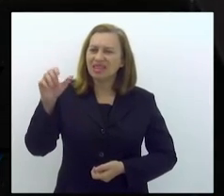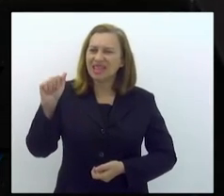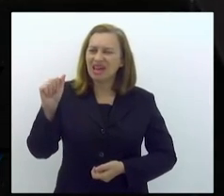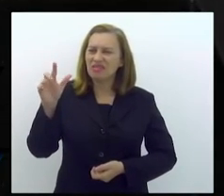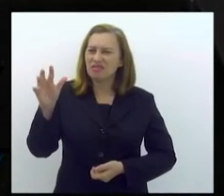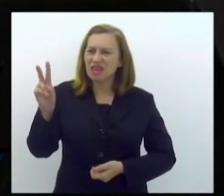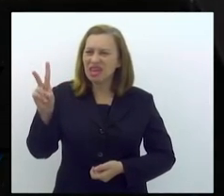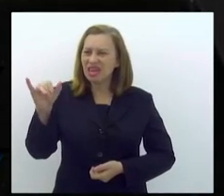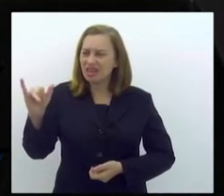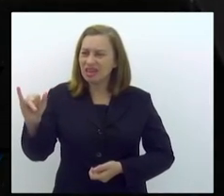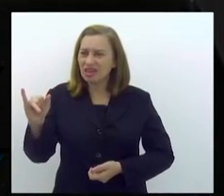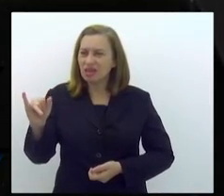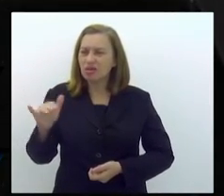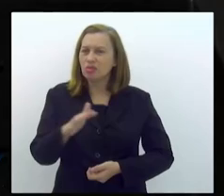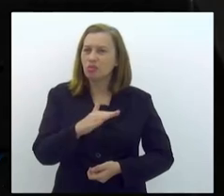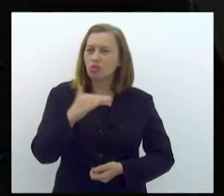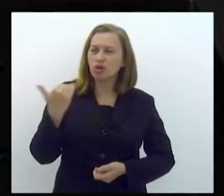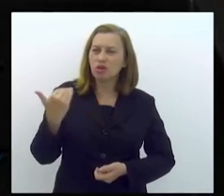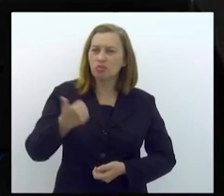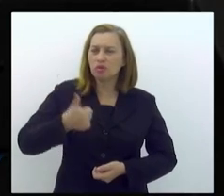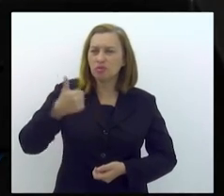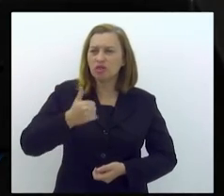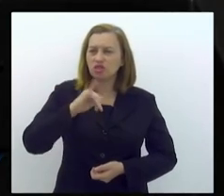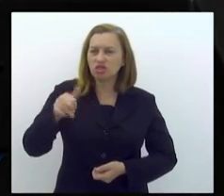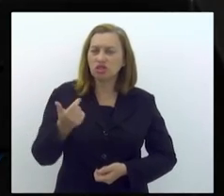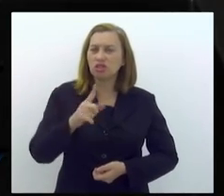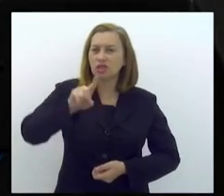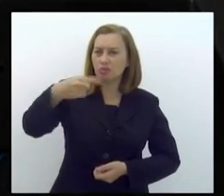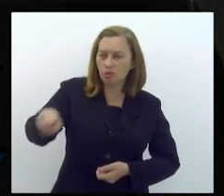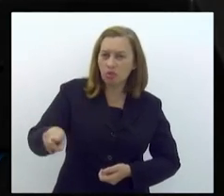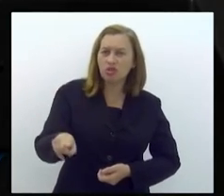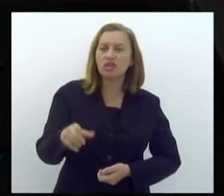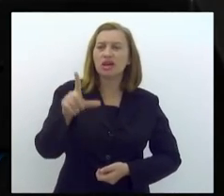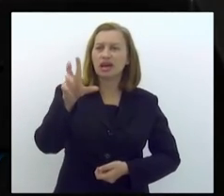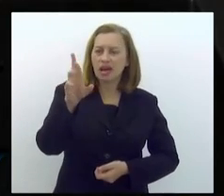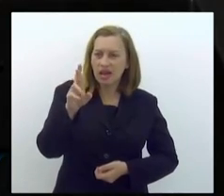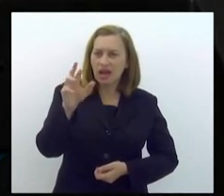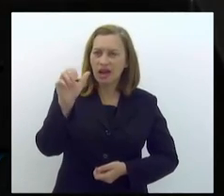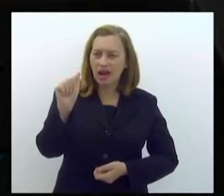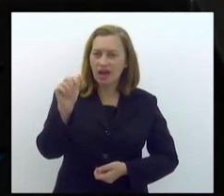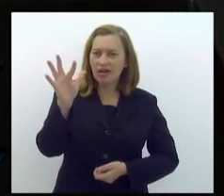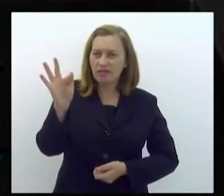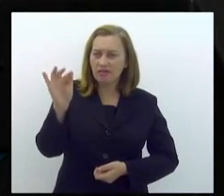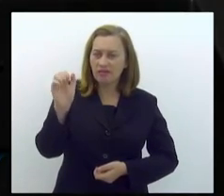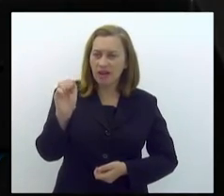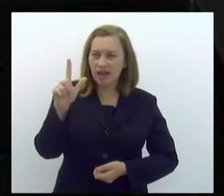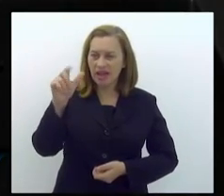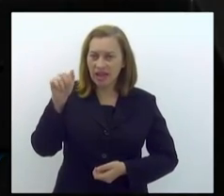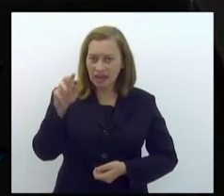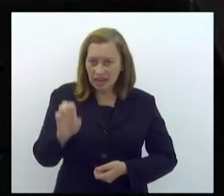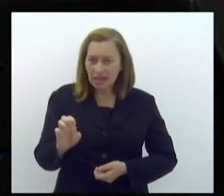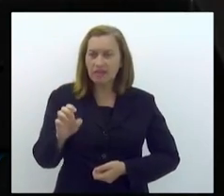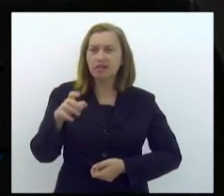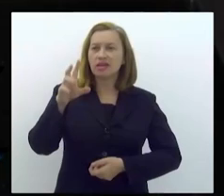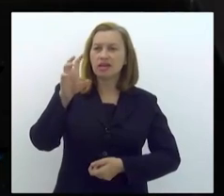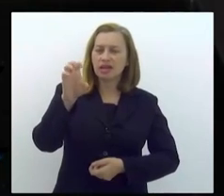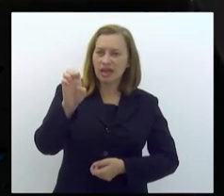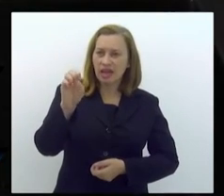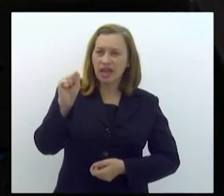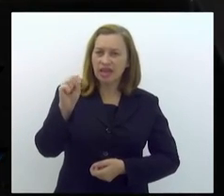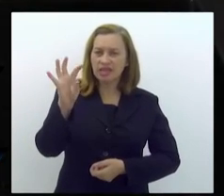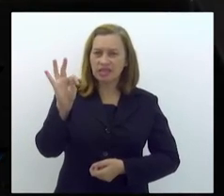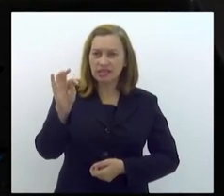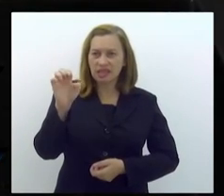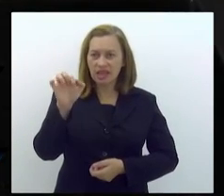depois a Rafaela ainda em janeiro Maria Eduarda a Ester a Jennifer